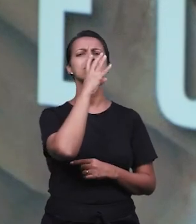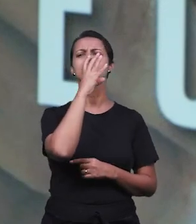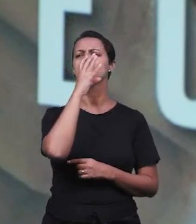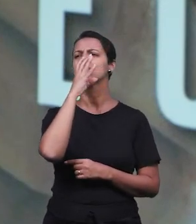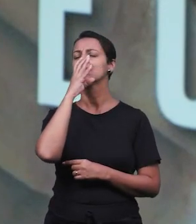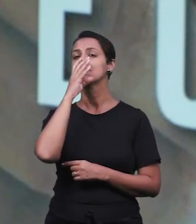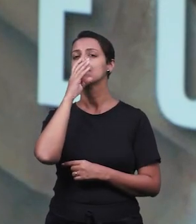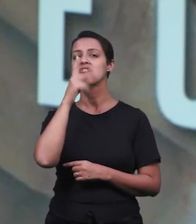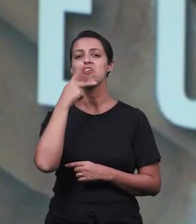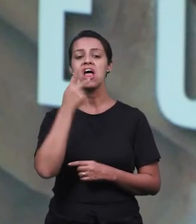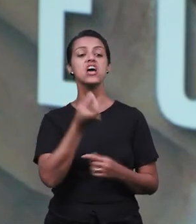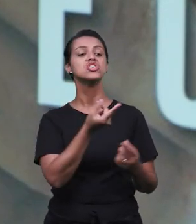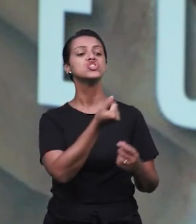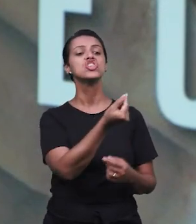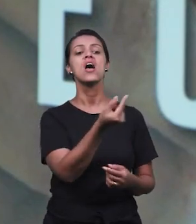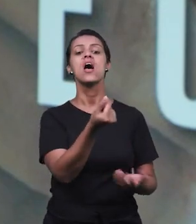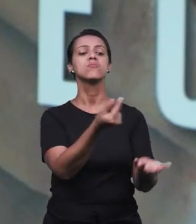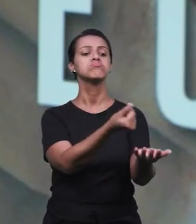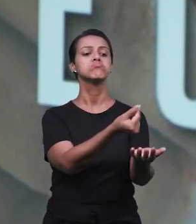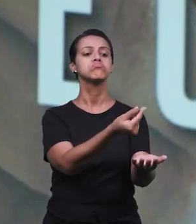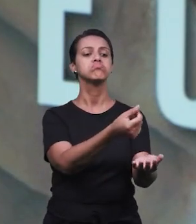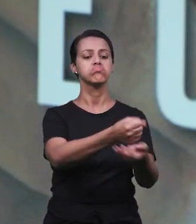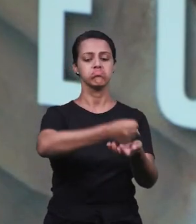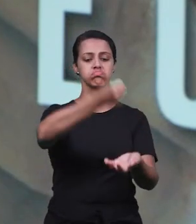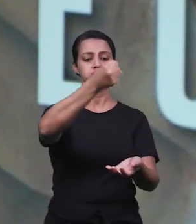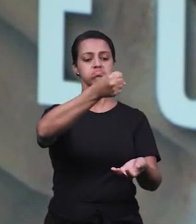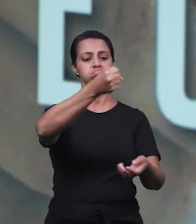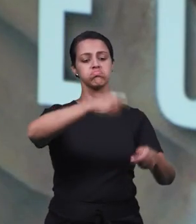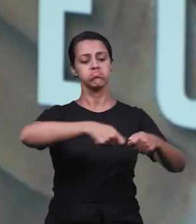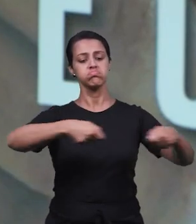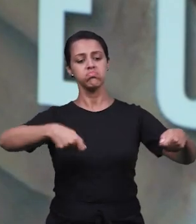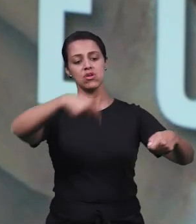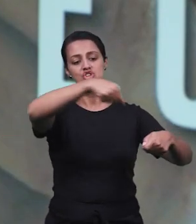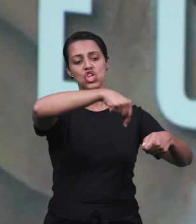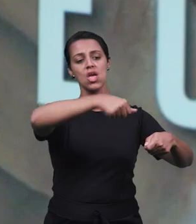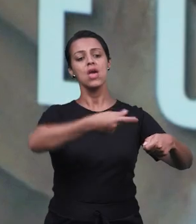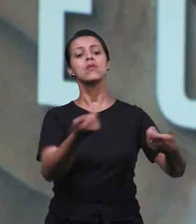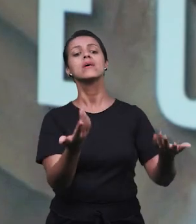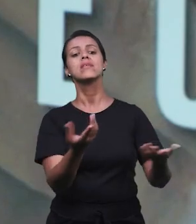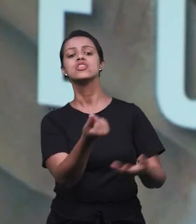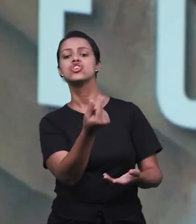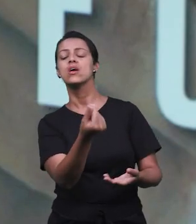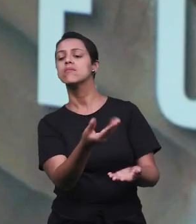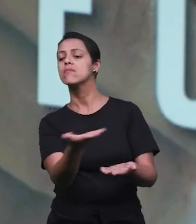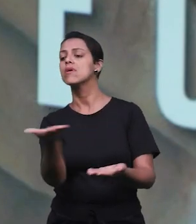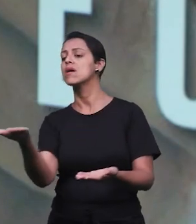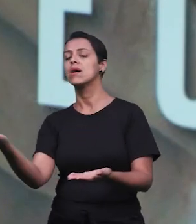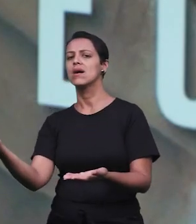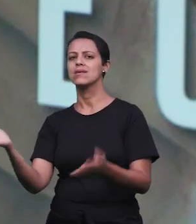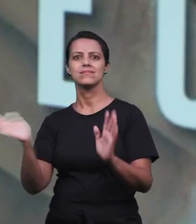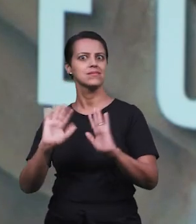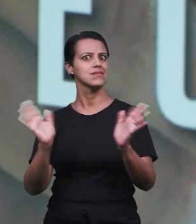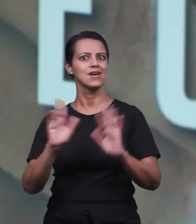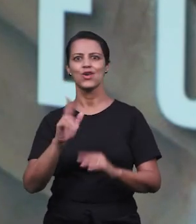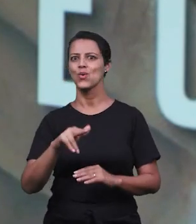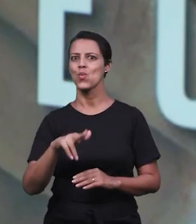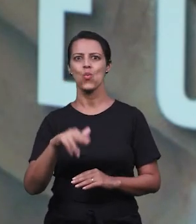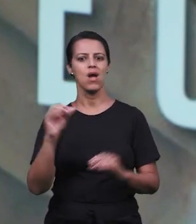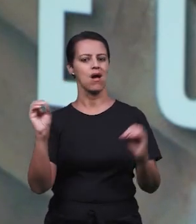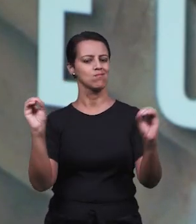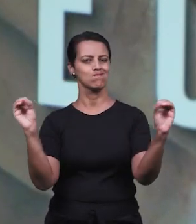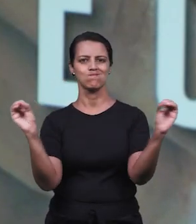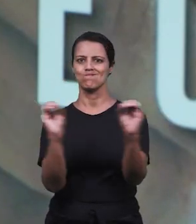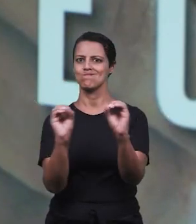Ninguém vai pedir dinheiro, não se pede dinheiro, porque isso foi orientação do Senhor para nós. E nós cumprimos